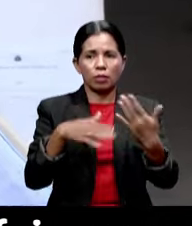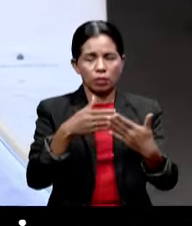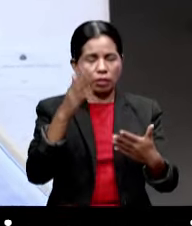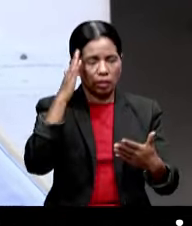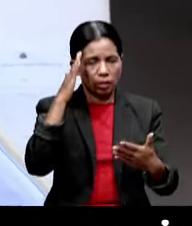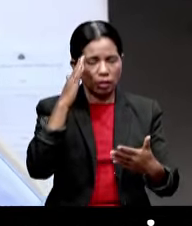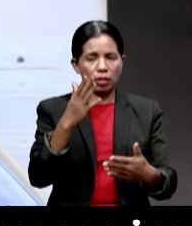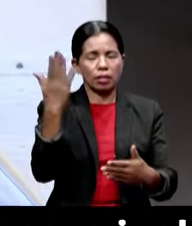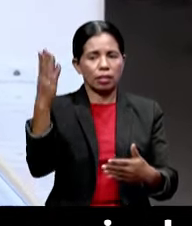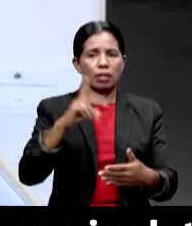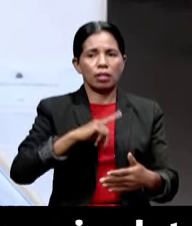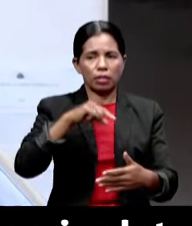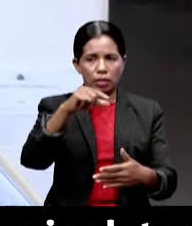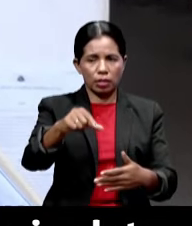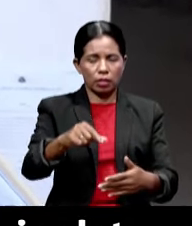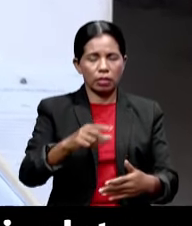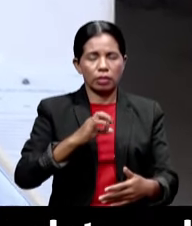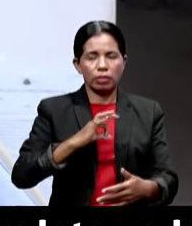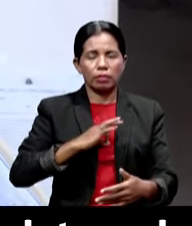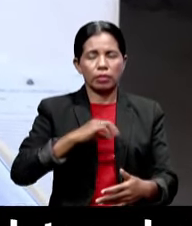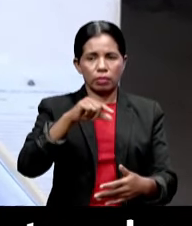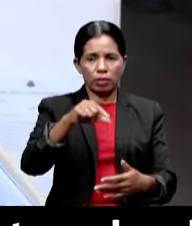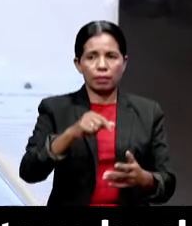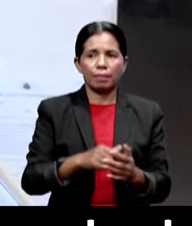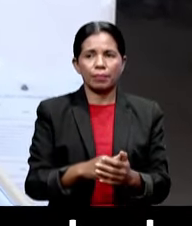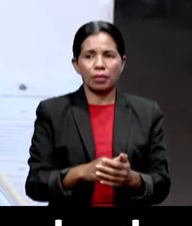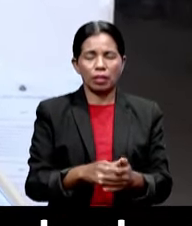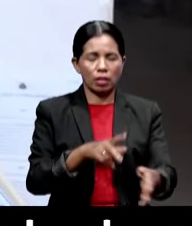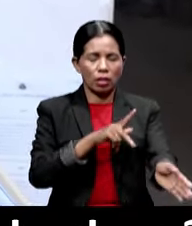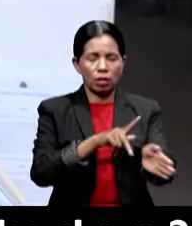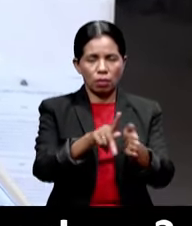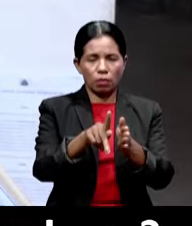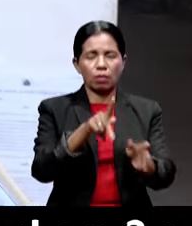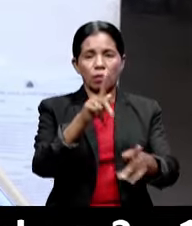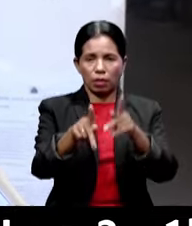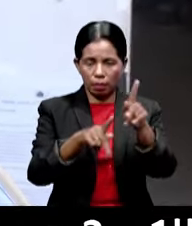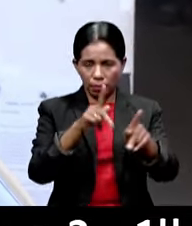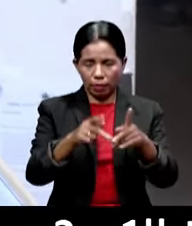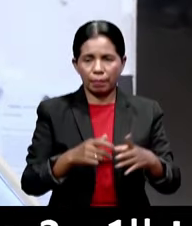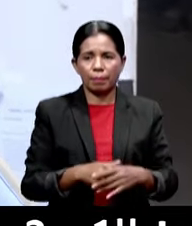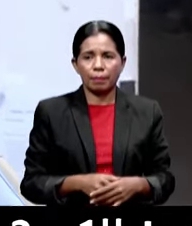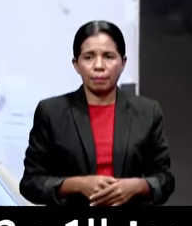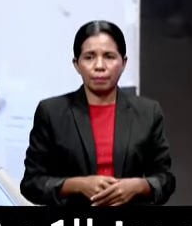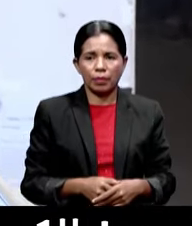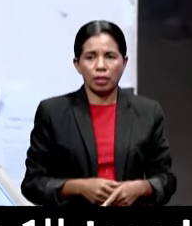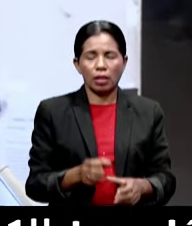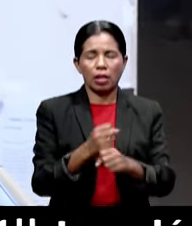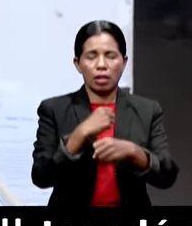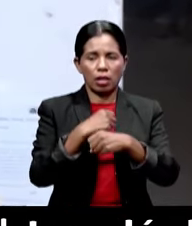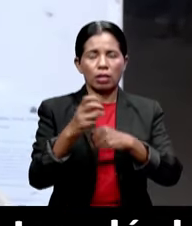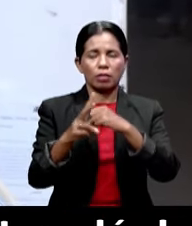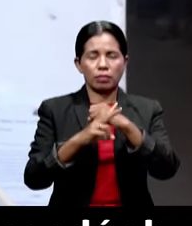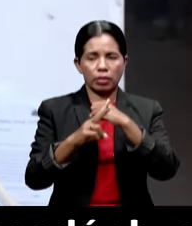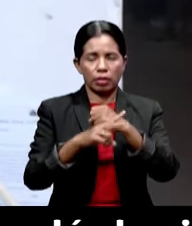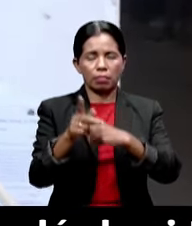ma kontesi e liksa e a fatkesi kata homicidio tentare. Antau resulta vitima e